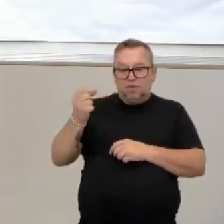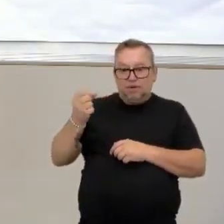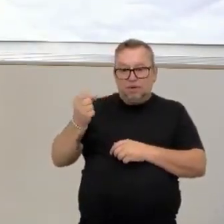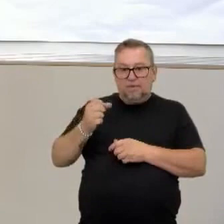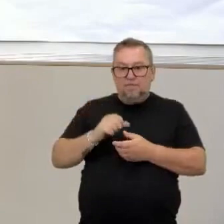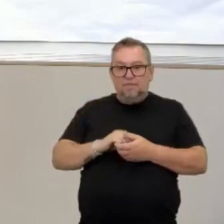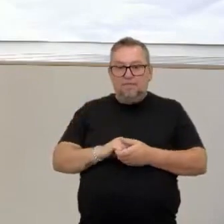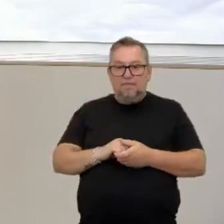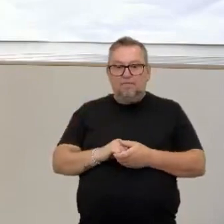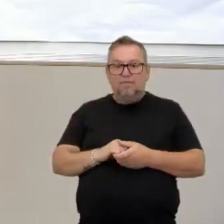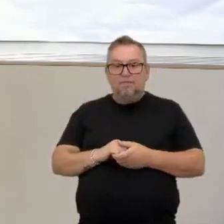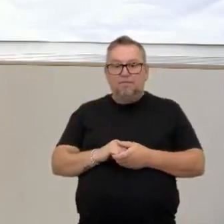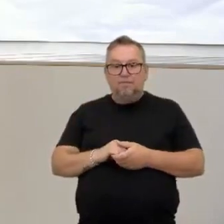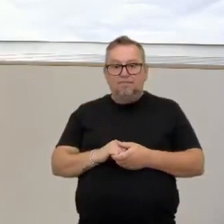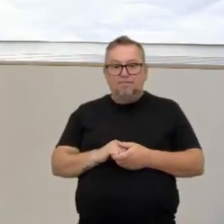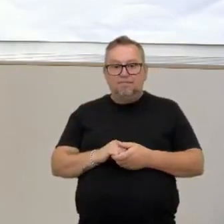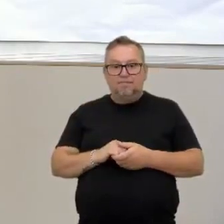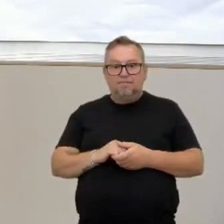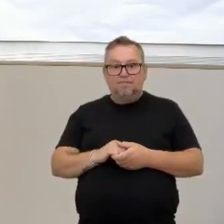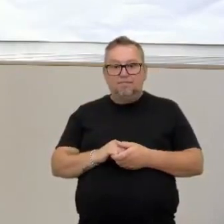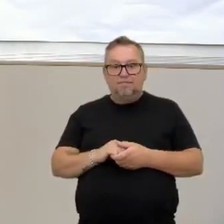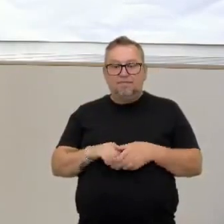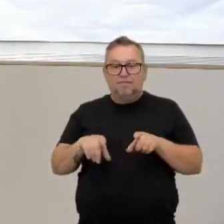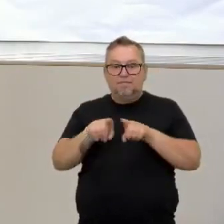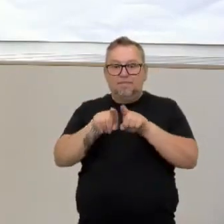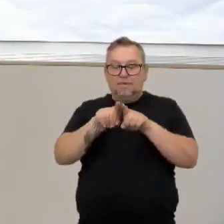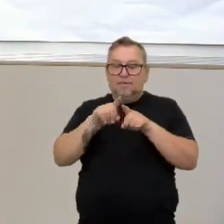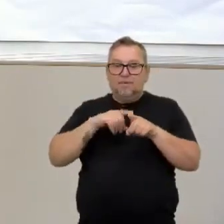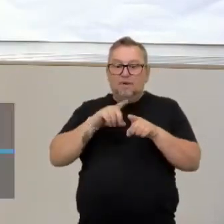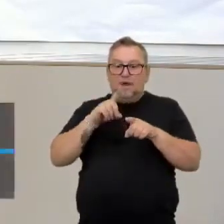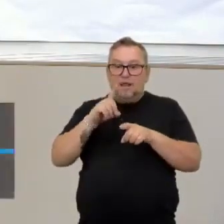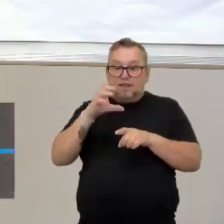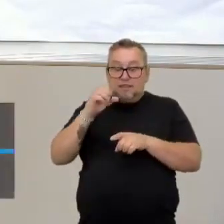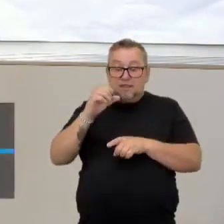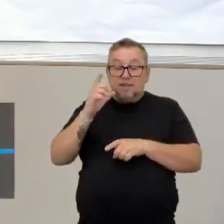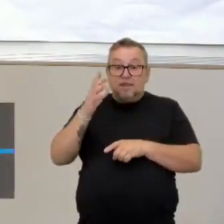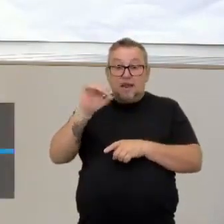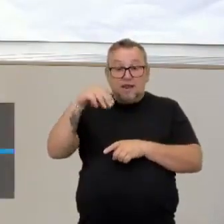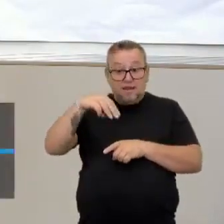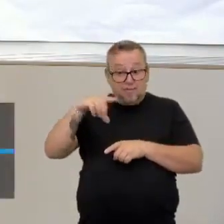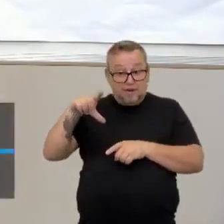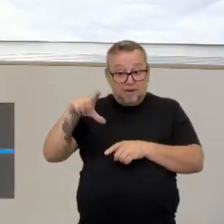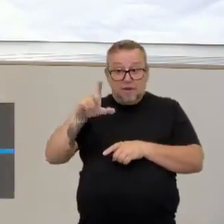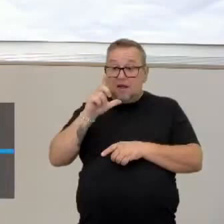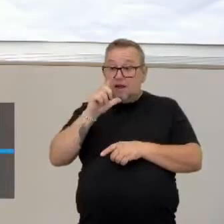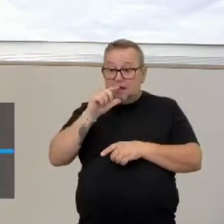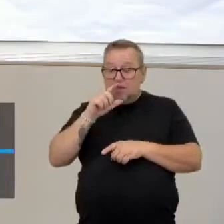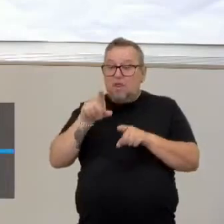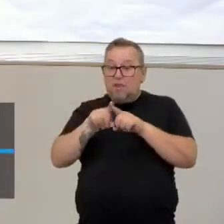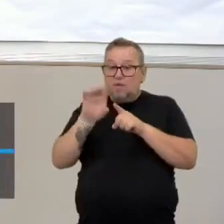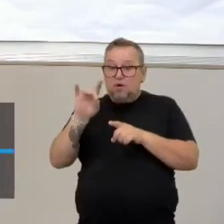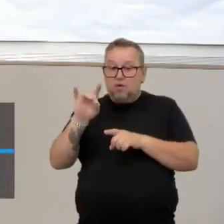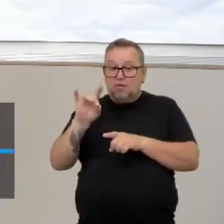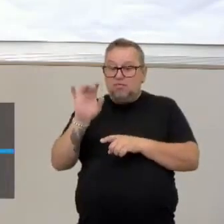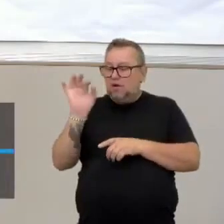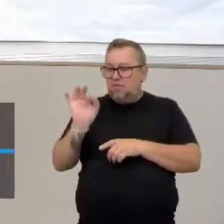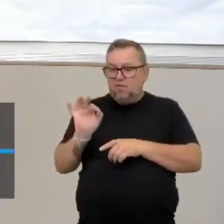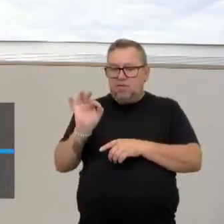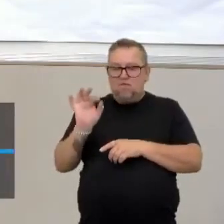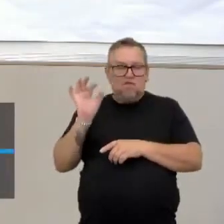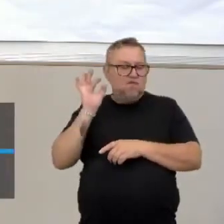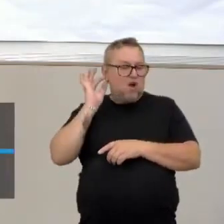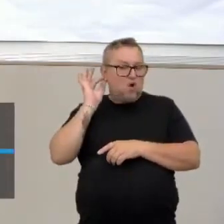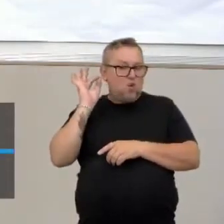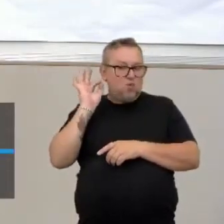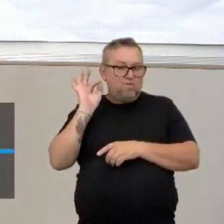branca. Partes iguais, tá? Então se você colocar 10 ml de água, você põe 10 ml de cola e chuchu beleza. Eu